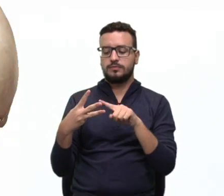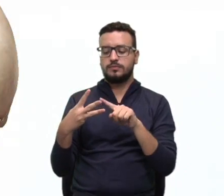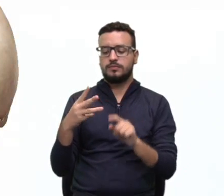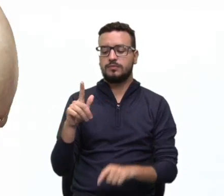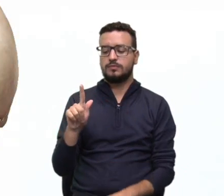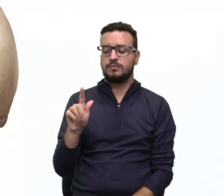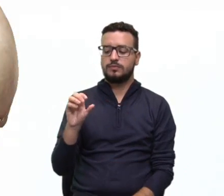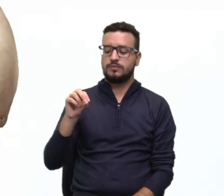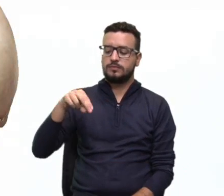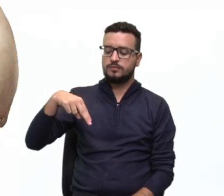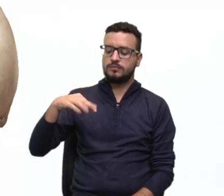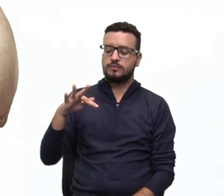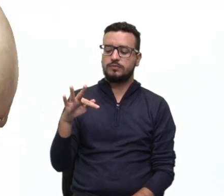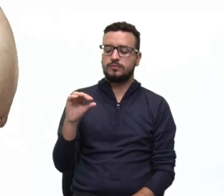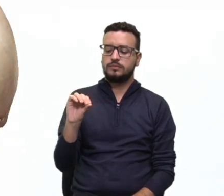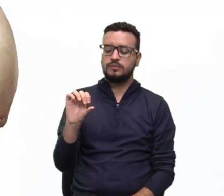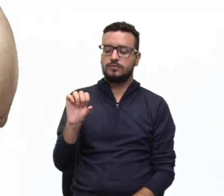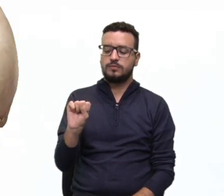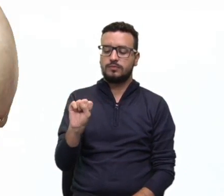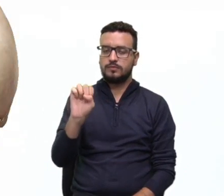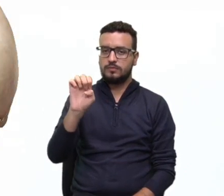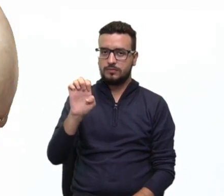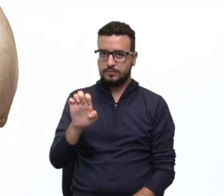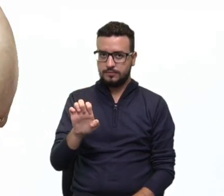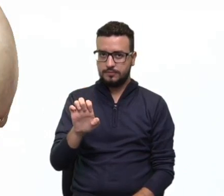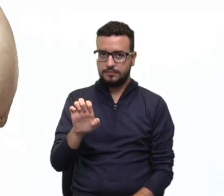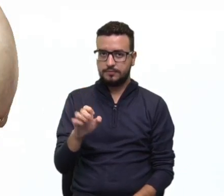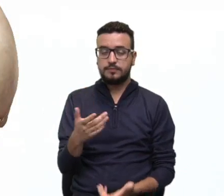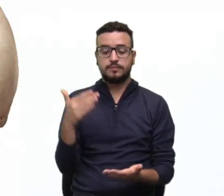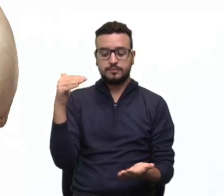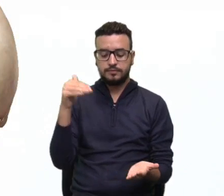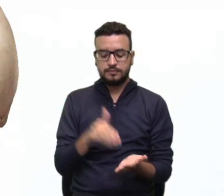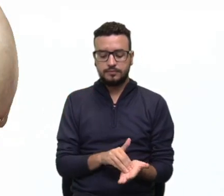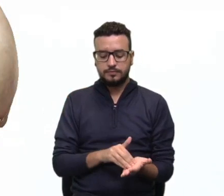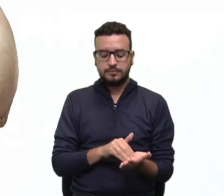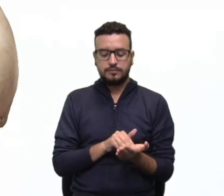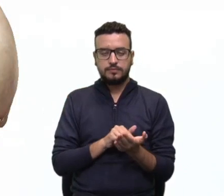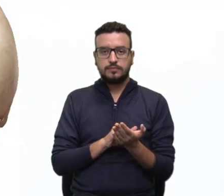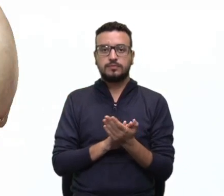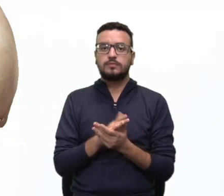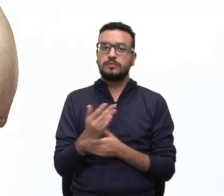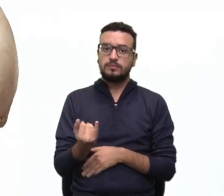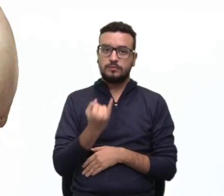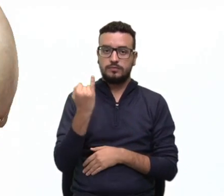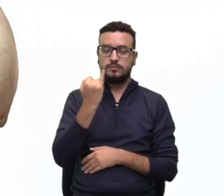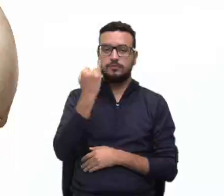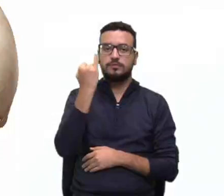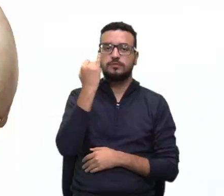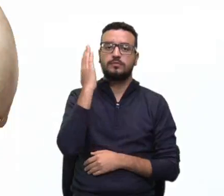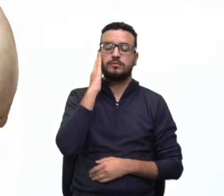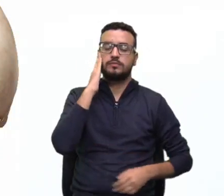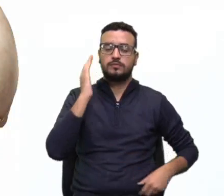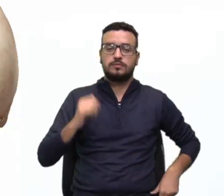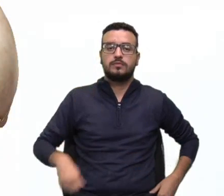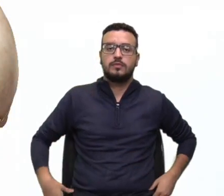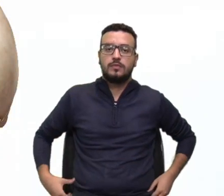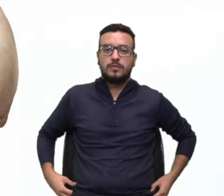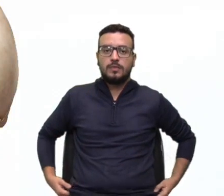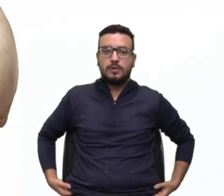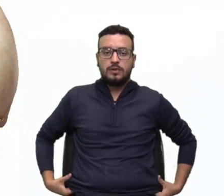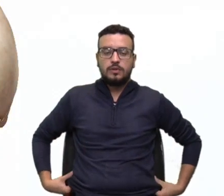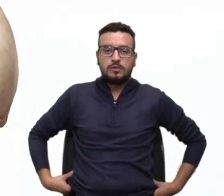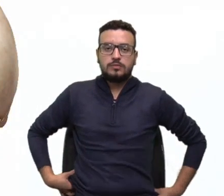tipo gonfose. E por último, e bem importante aqui para o rumo que vai tomar essa